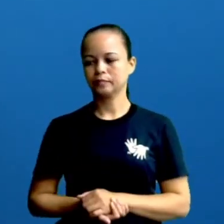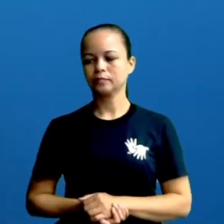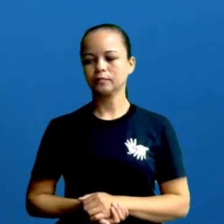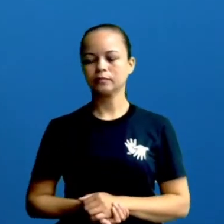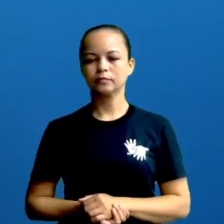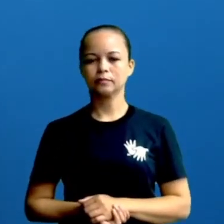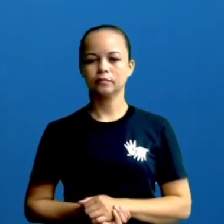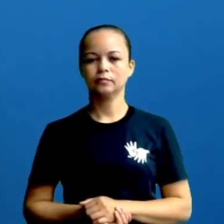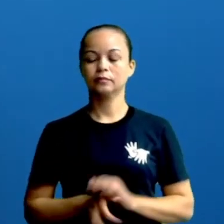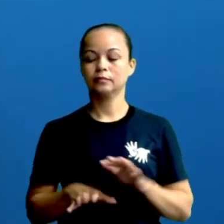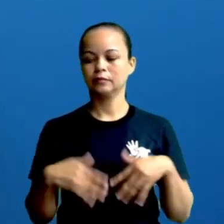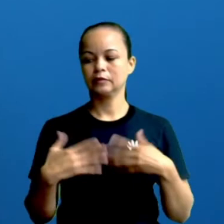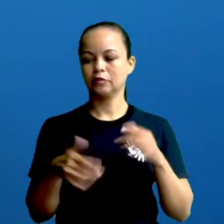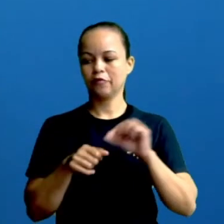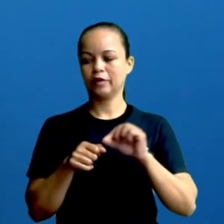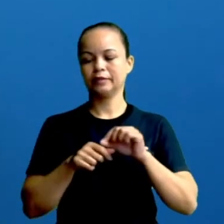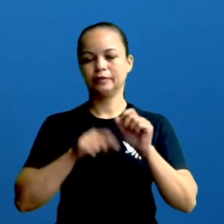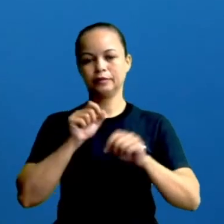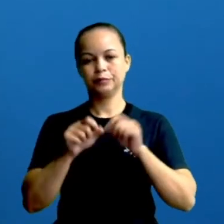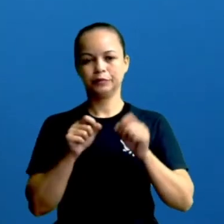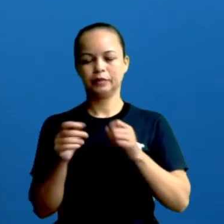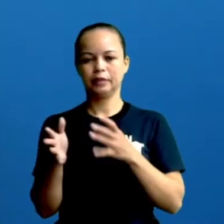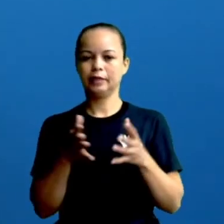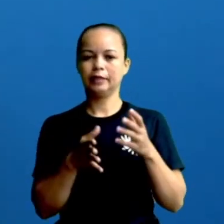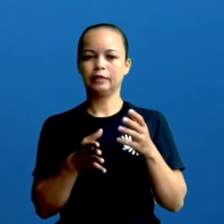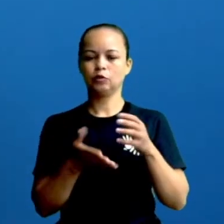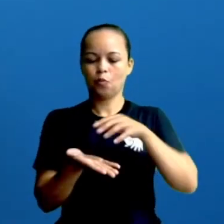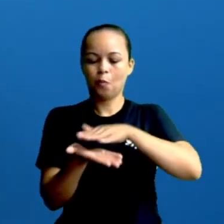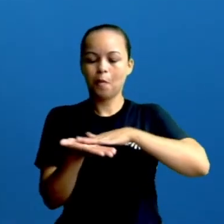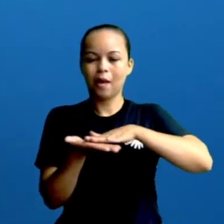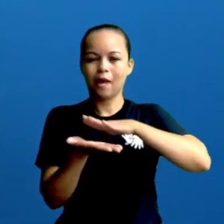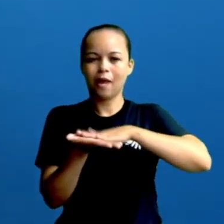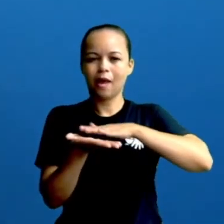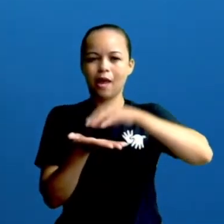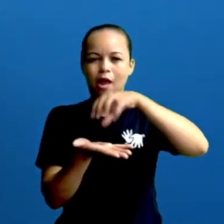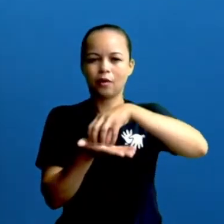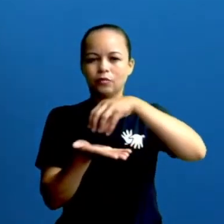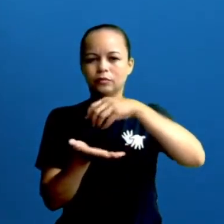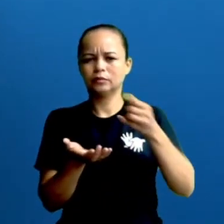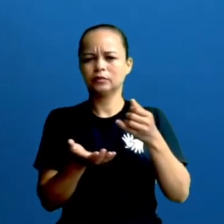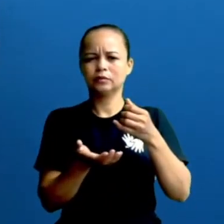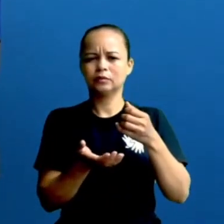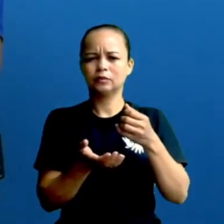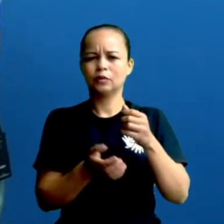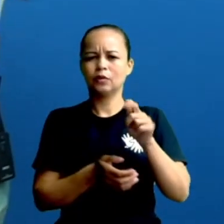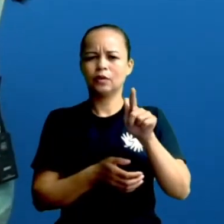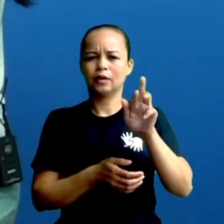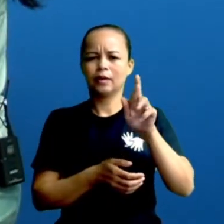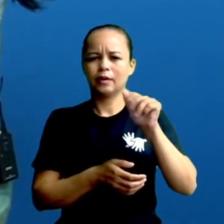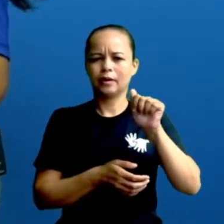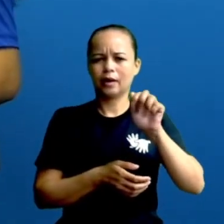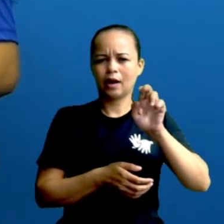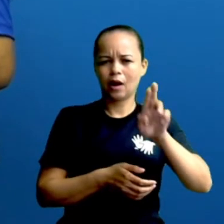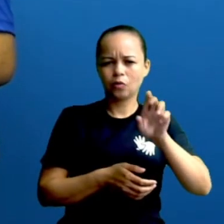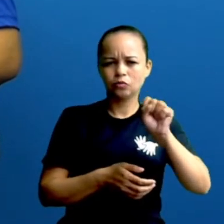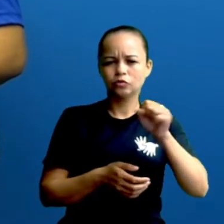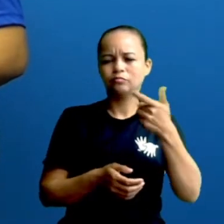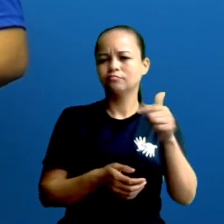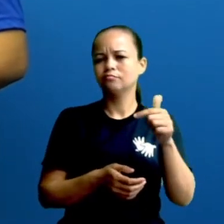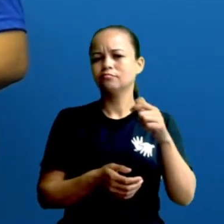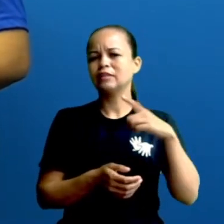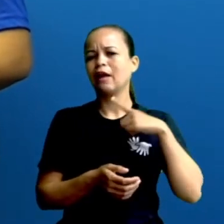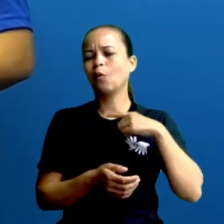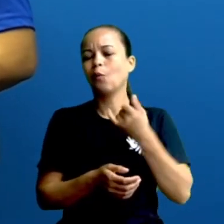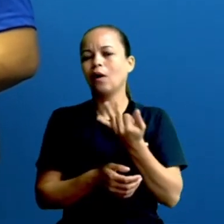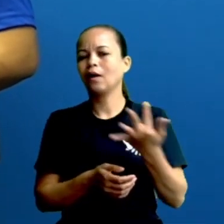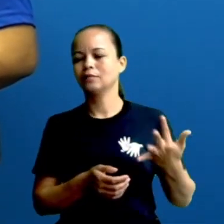certo? Então, o que é que eu vou fazer aqui? O meio da figura dele tem quantos graus? Vamos ver? Então, para isso, eu fiz aqui